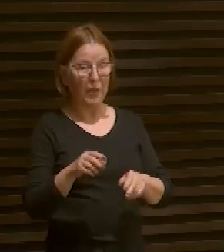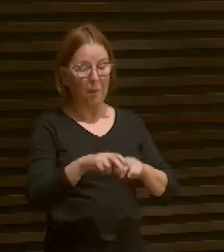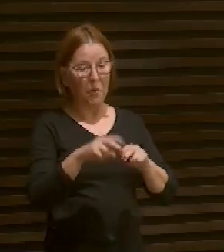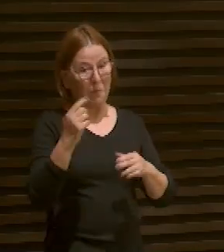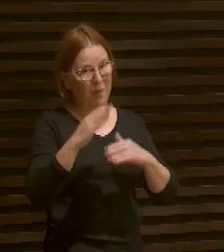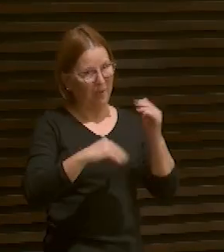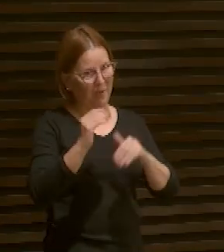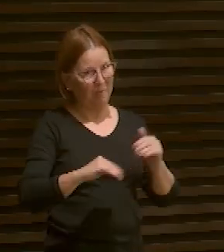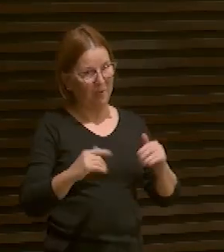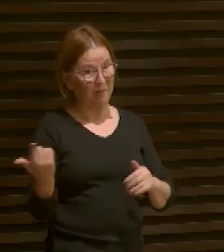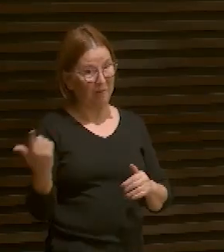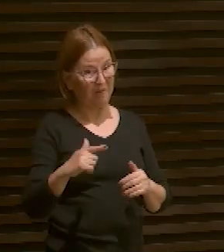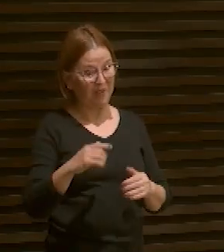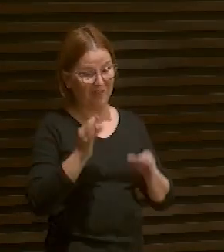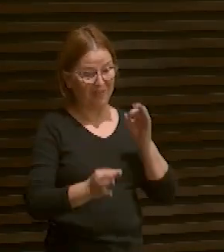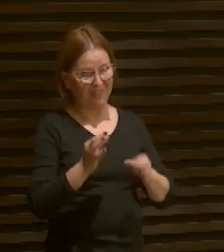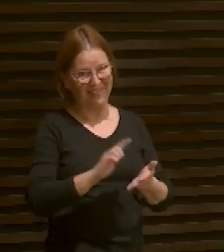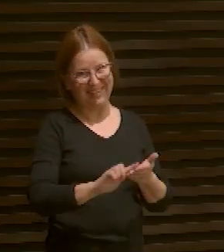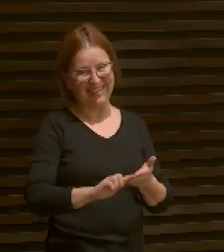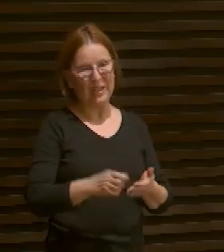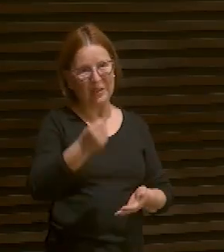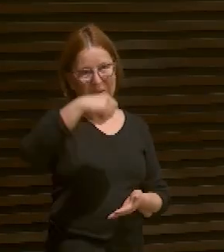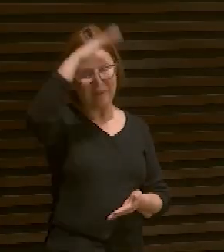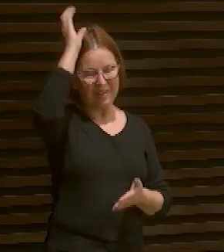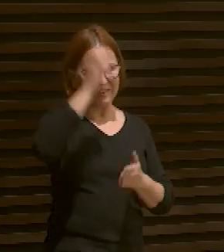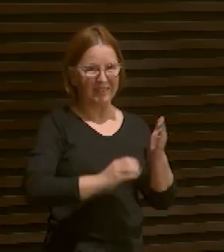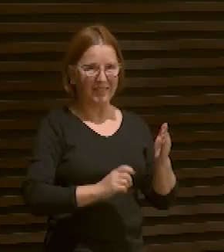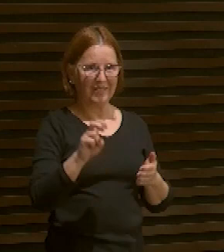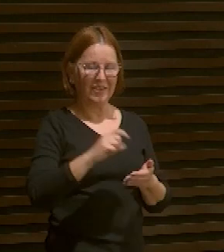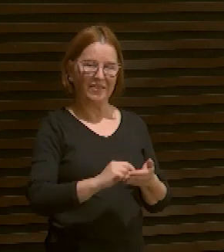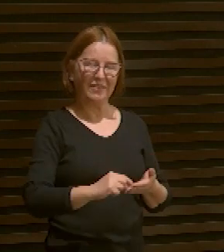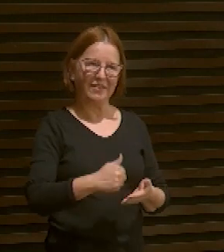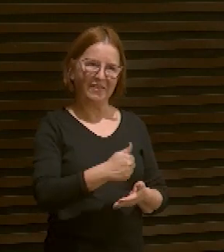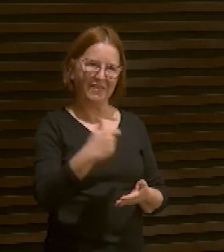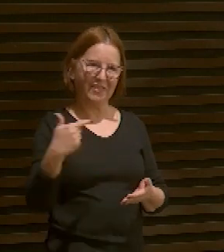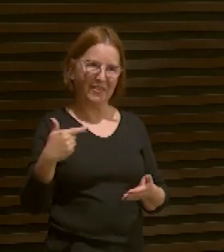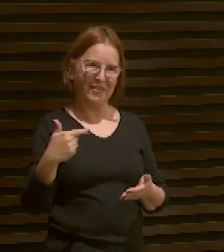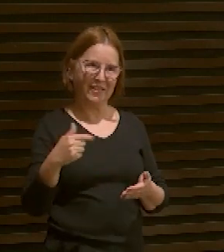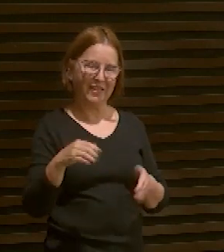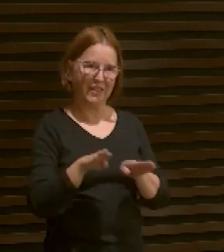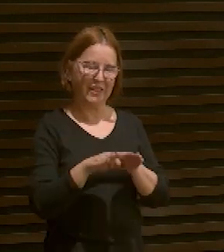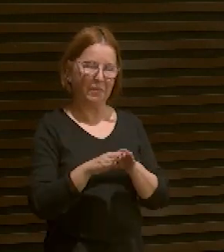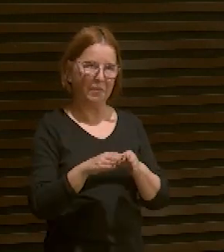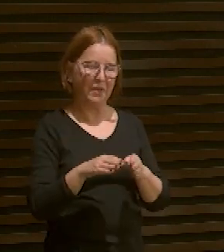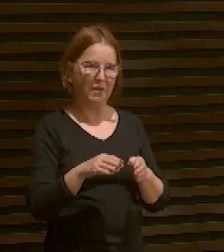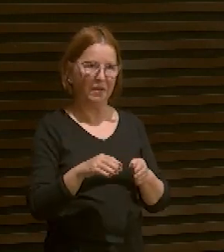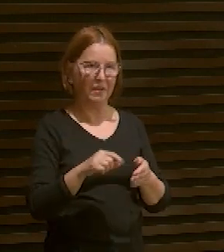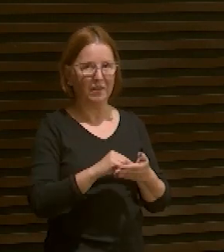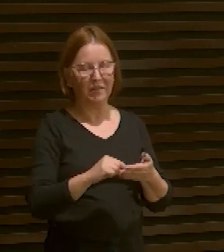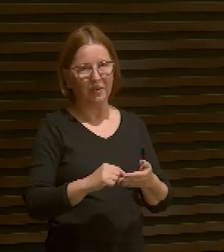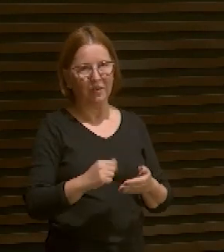Romanos 5, versos 12, vamos ler o 12, e o 18 e o 19, diz